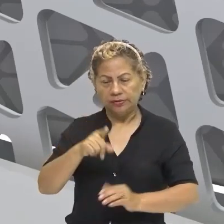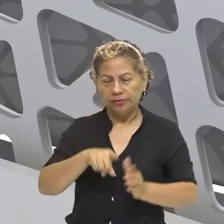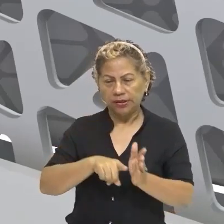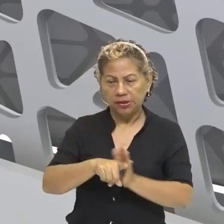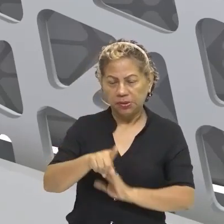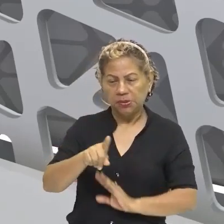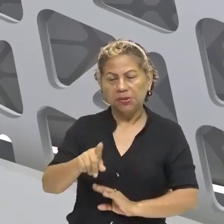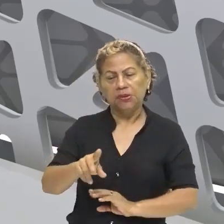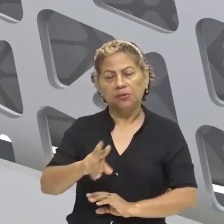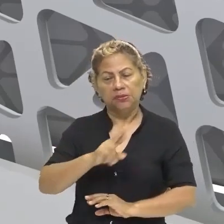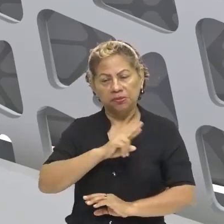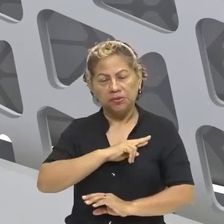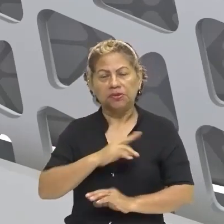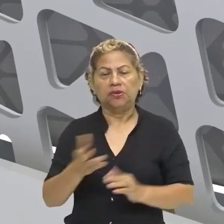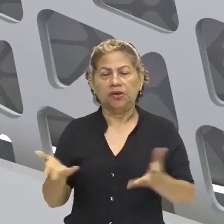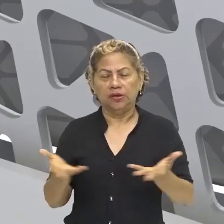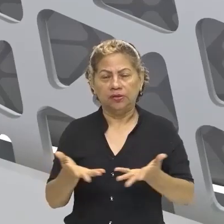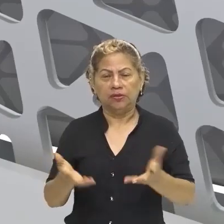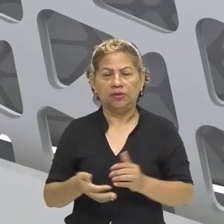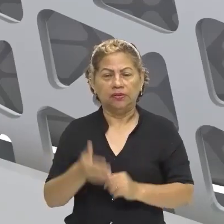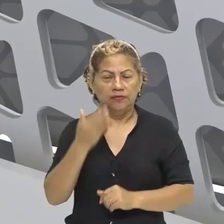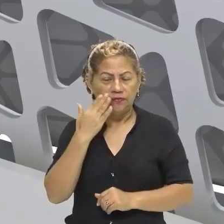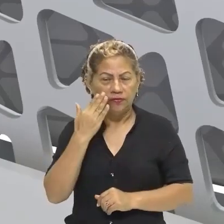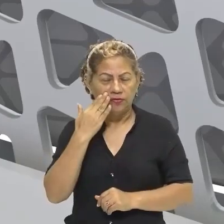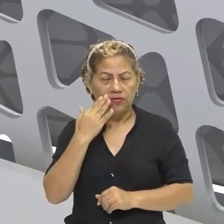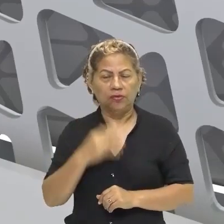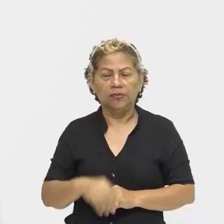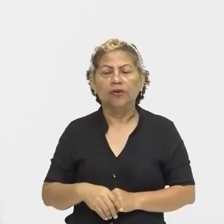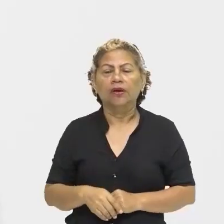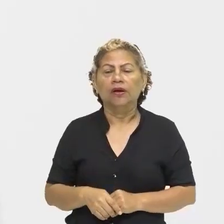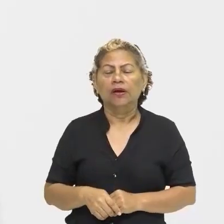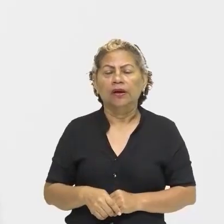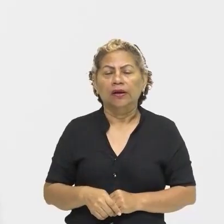agora a nossa segunda lei de Kepler.